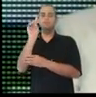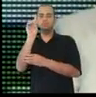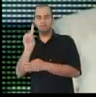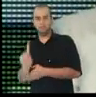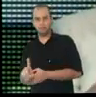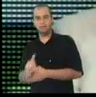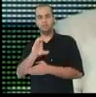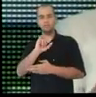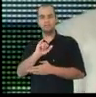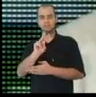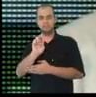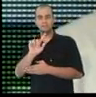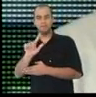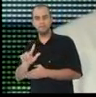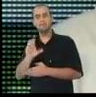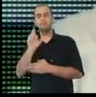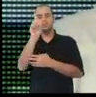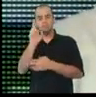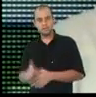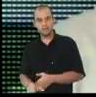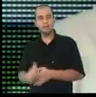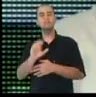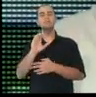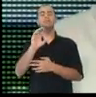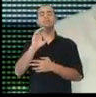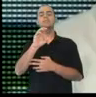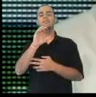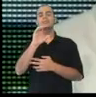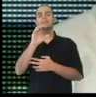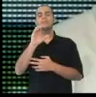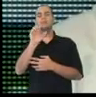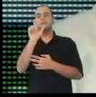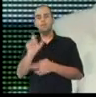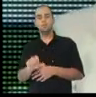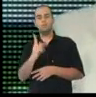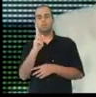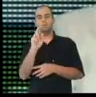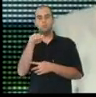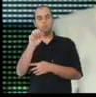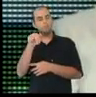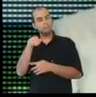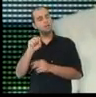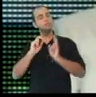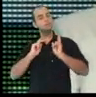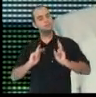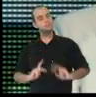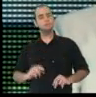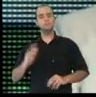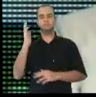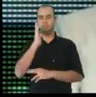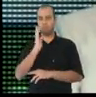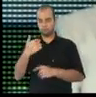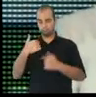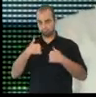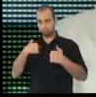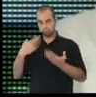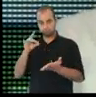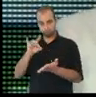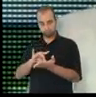civis e dos direitos humanos e sociais do cidadão e da cidadã brasileira. Eu, inclusive,